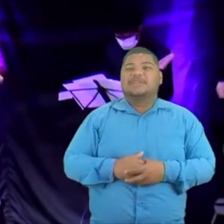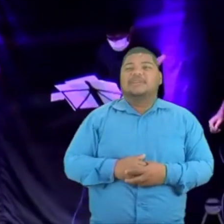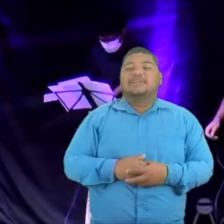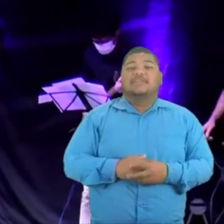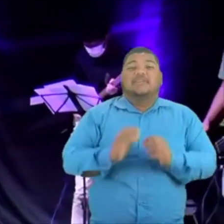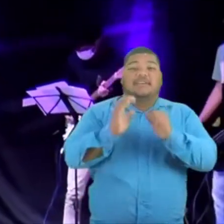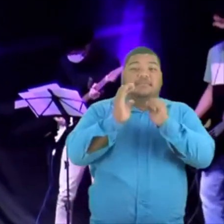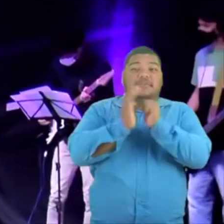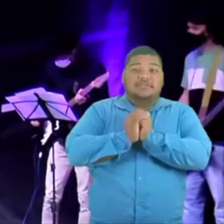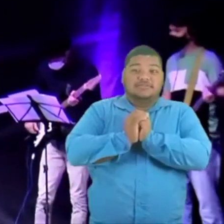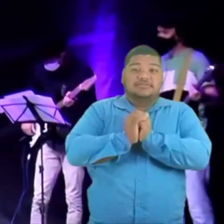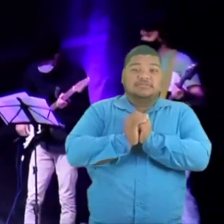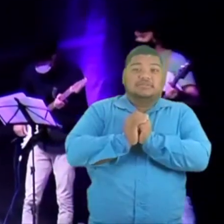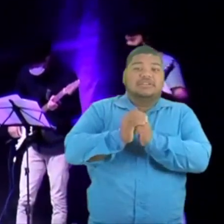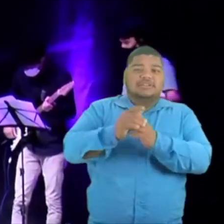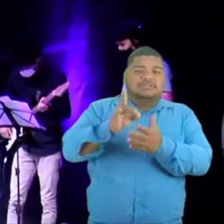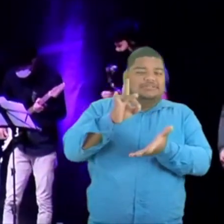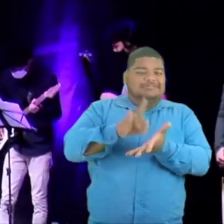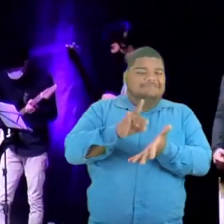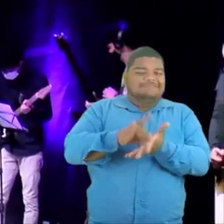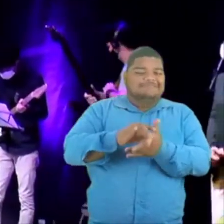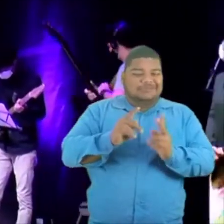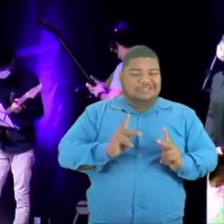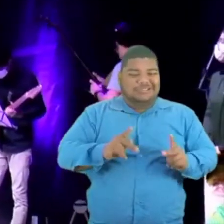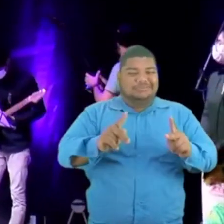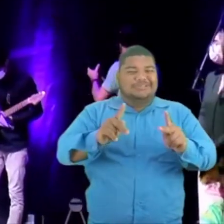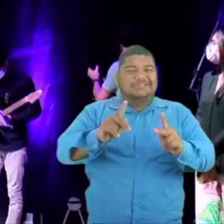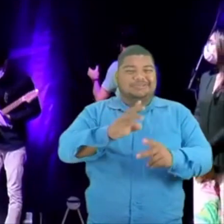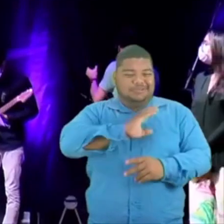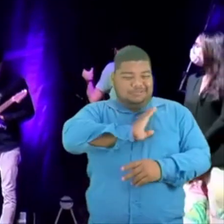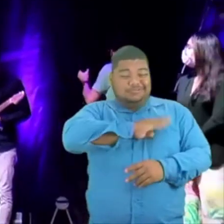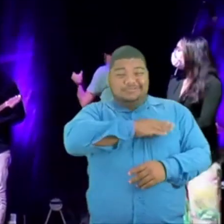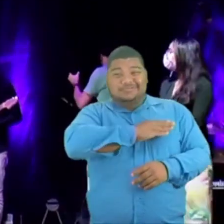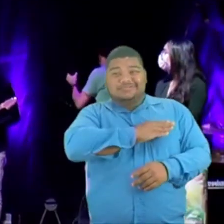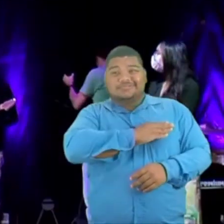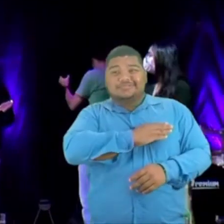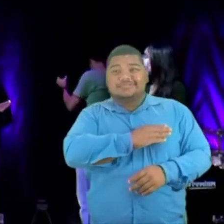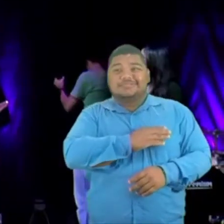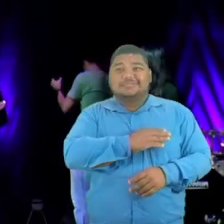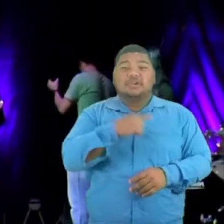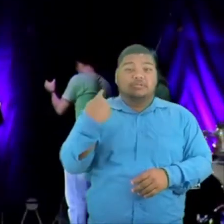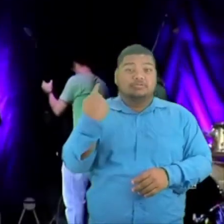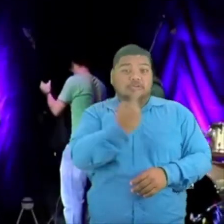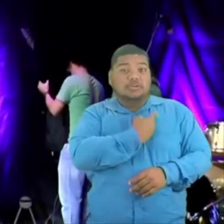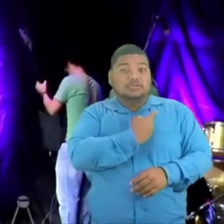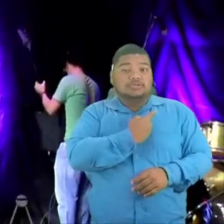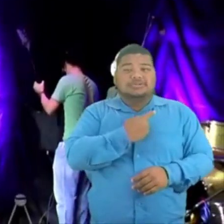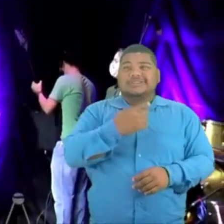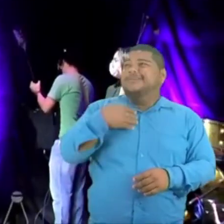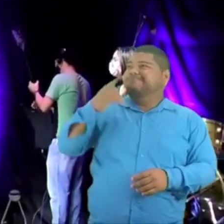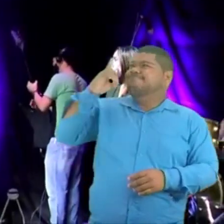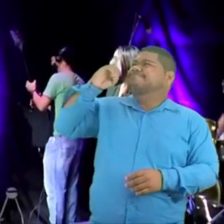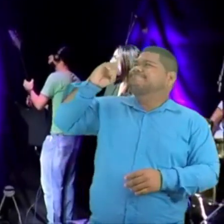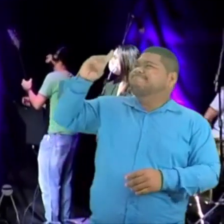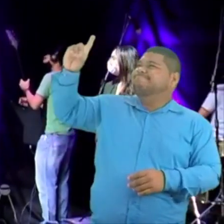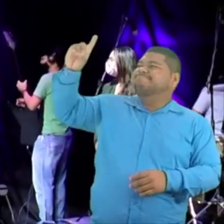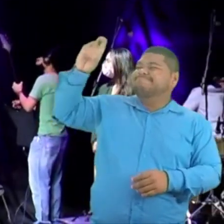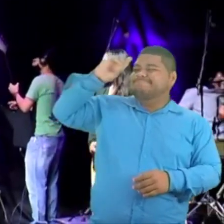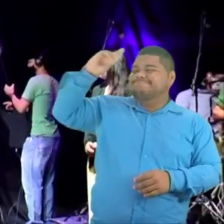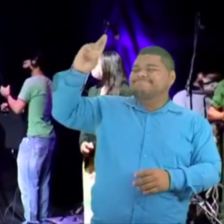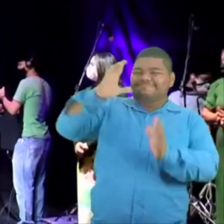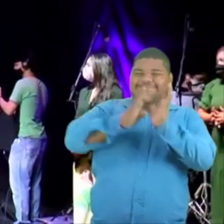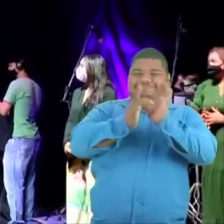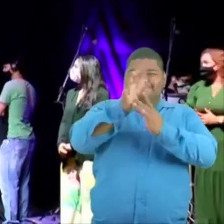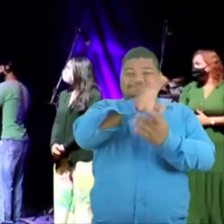meu. Amém. Que essa certeza esteja sempre firmada em nossos corações. Nós pertencemos ao Senhor